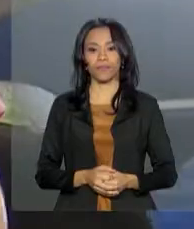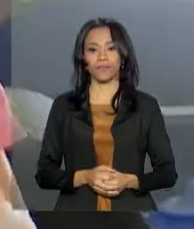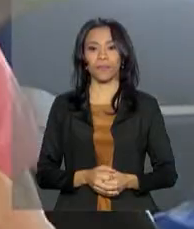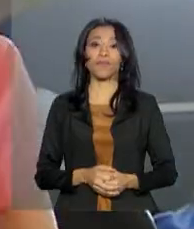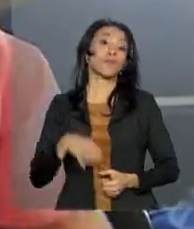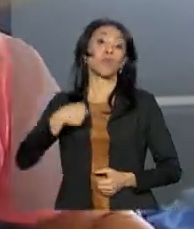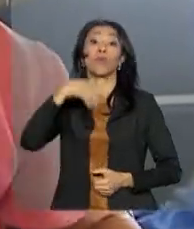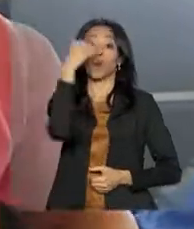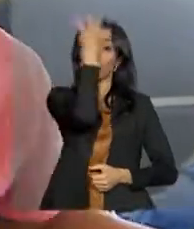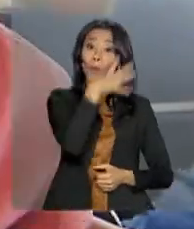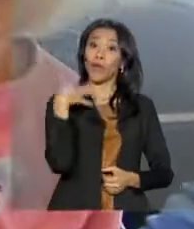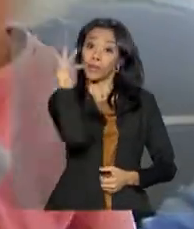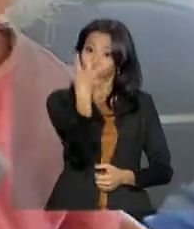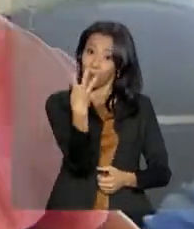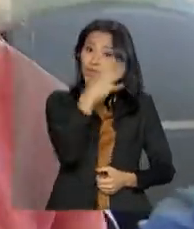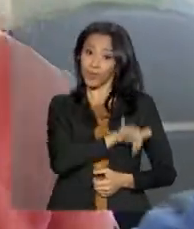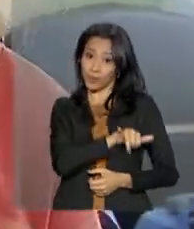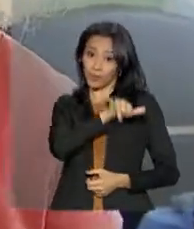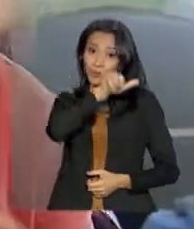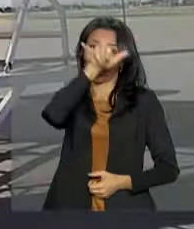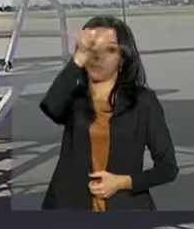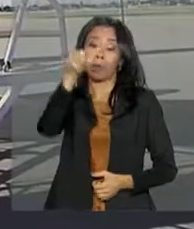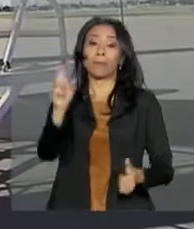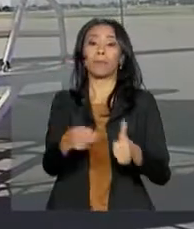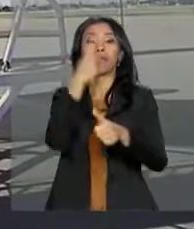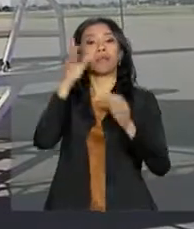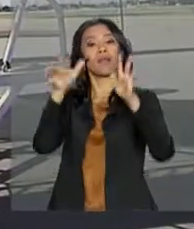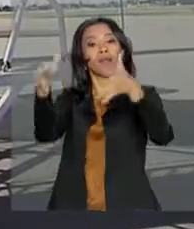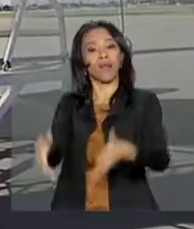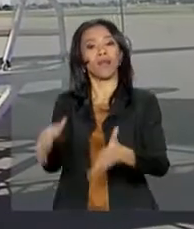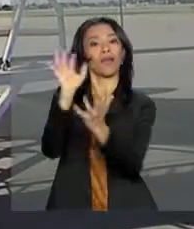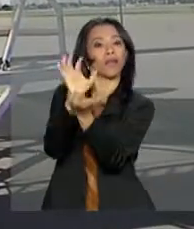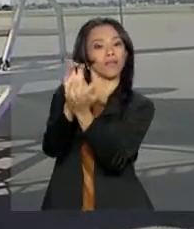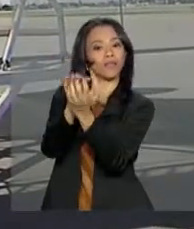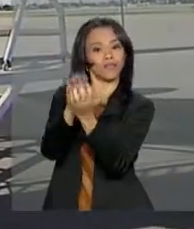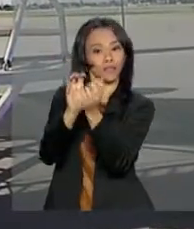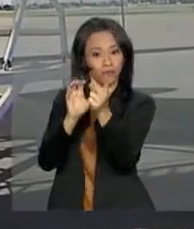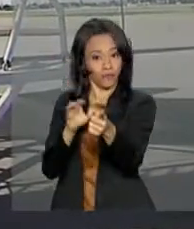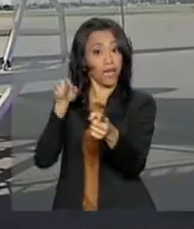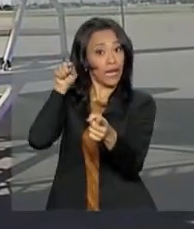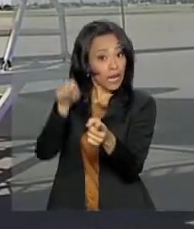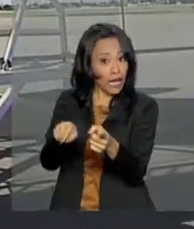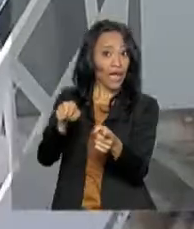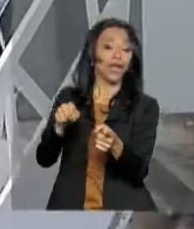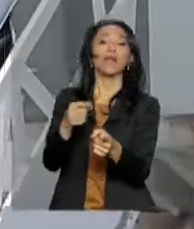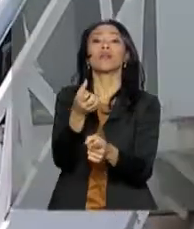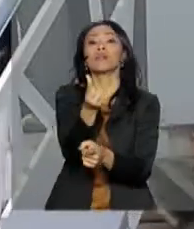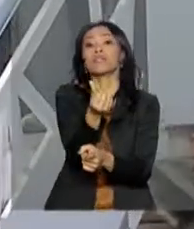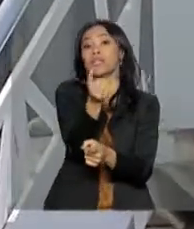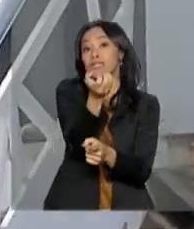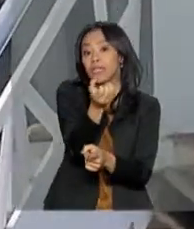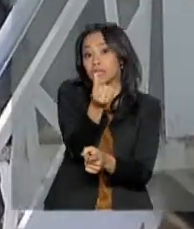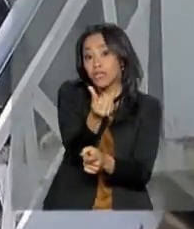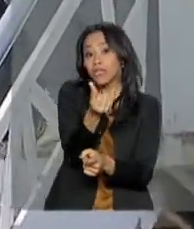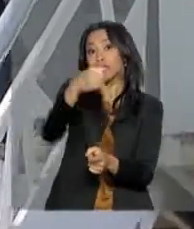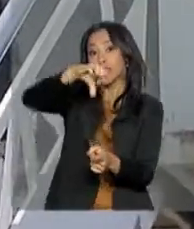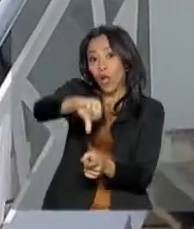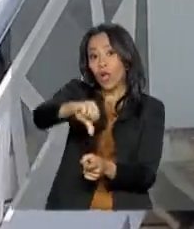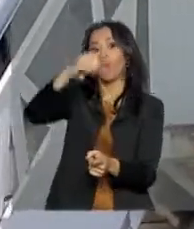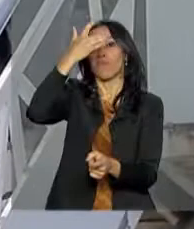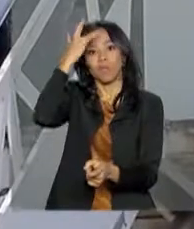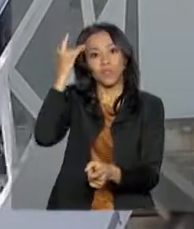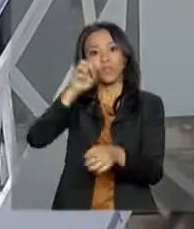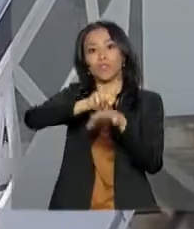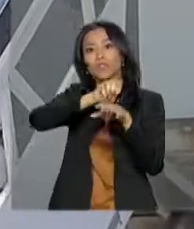Quatro horas de voo até a primeira parada em Recife. Lá, desembarcaram 69 imigrantes que foram para